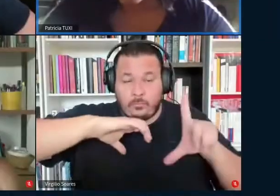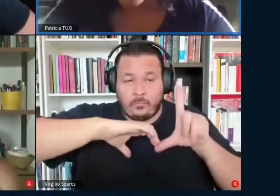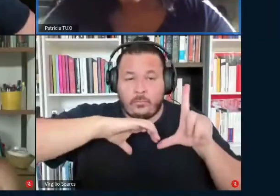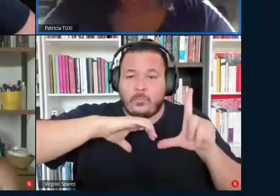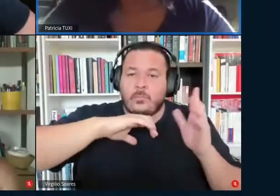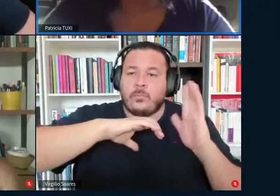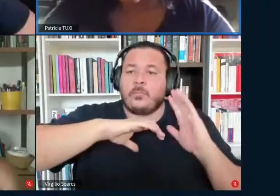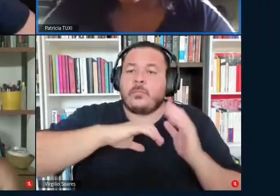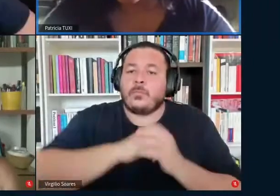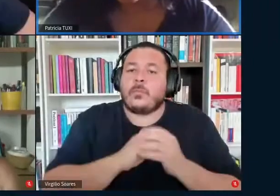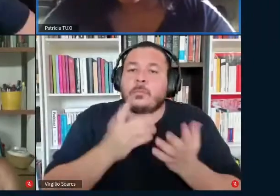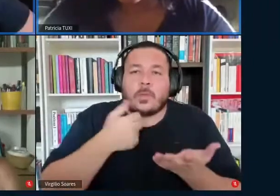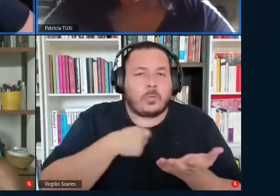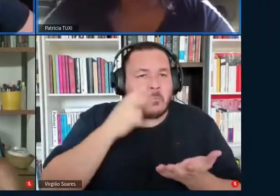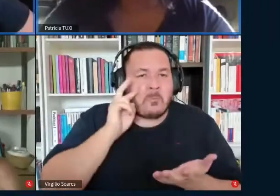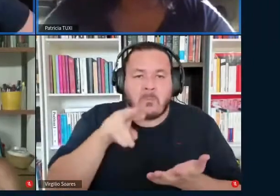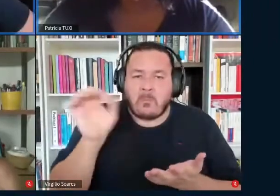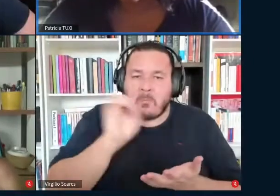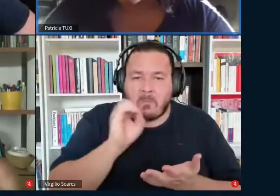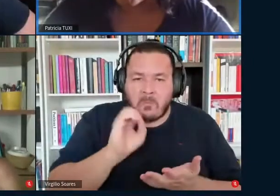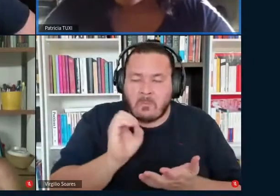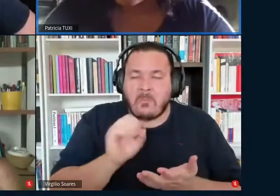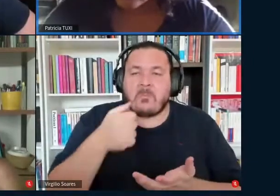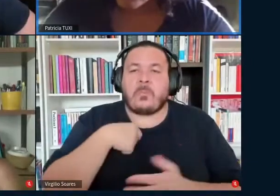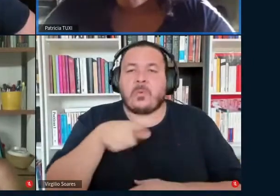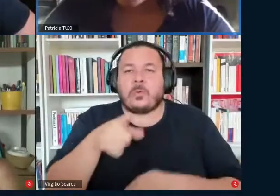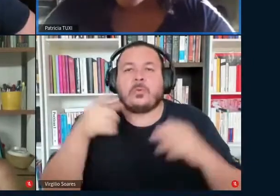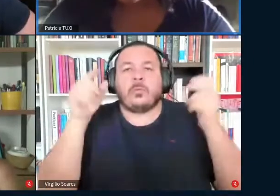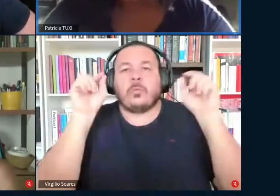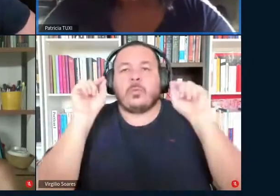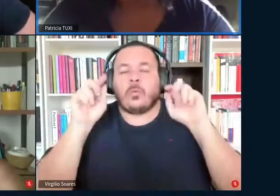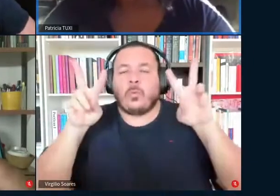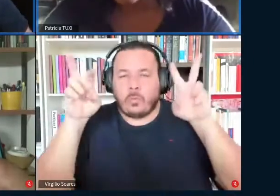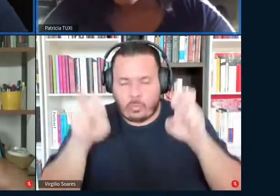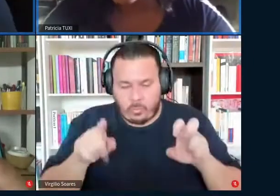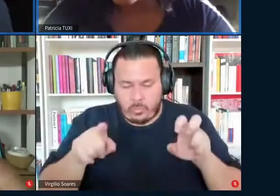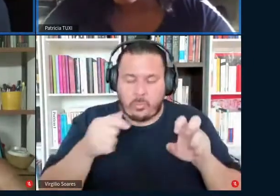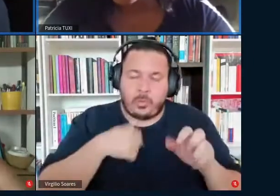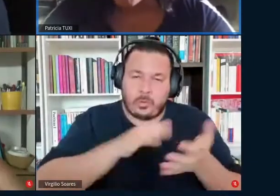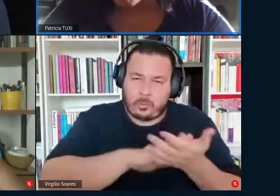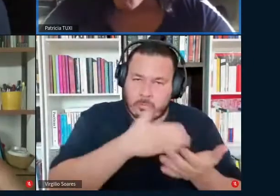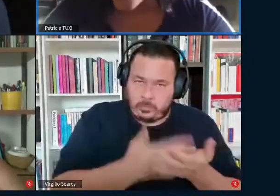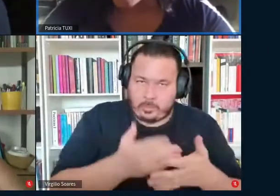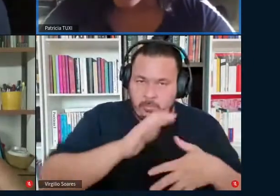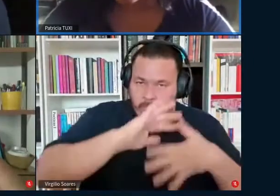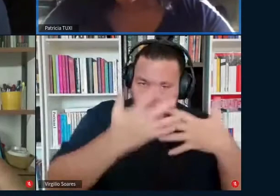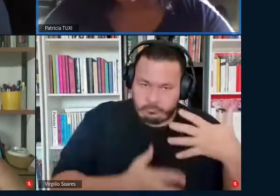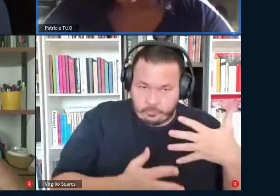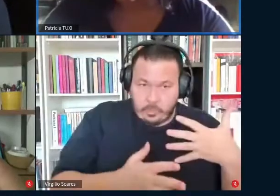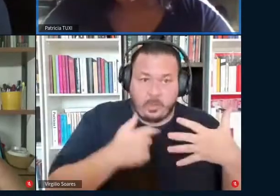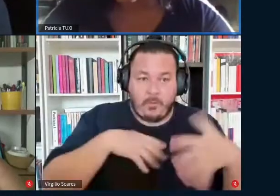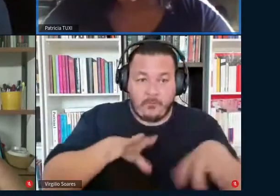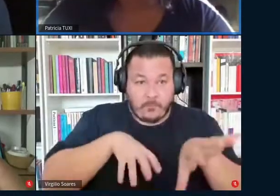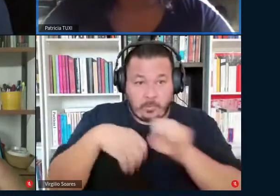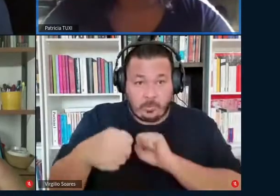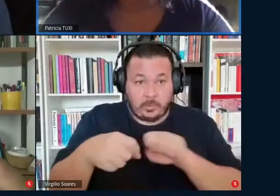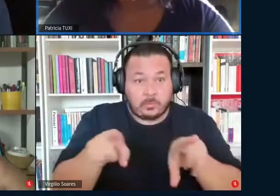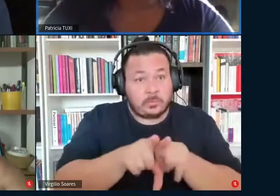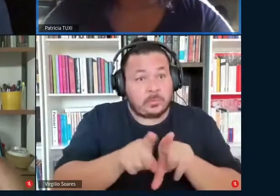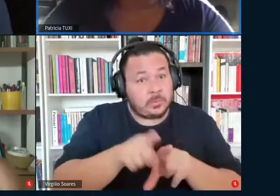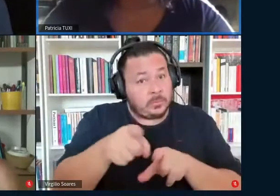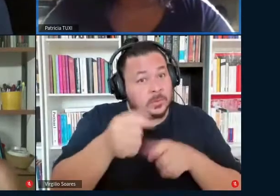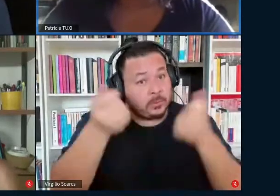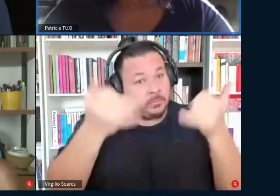o comentário dos intérpretes de Libras com formação e nem sobre a questão de apoio, apesar de que você